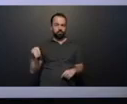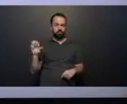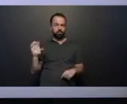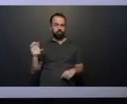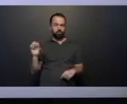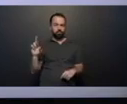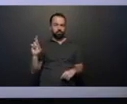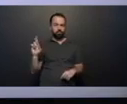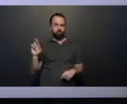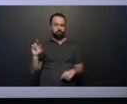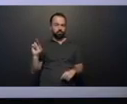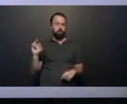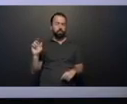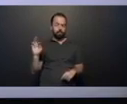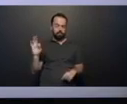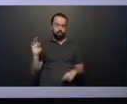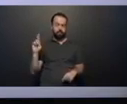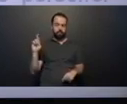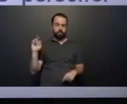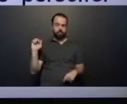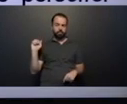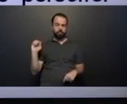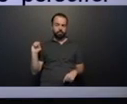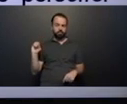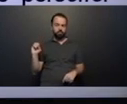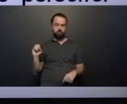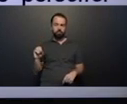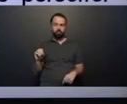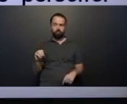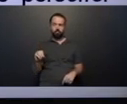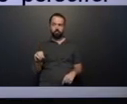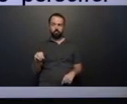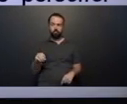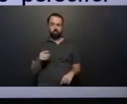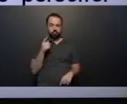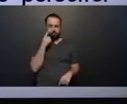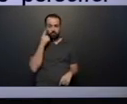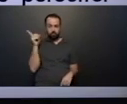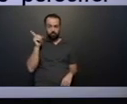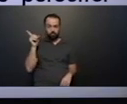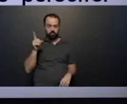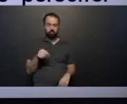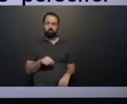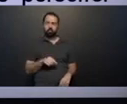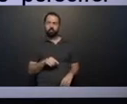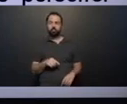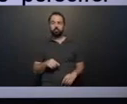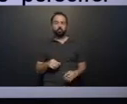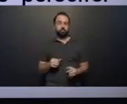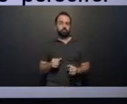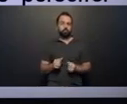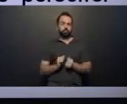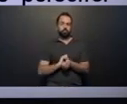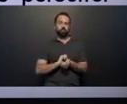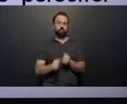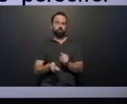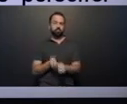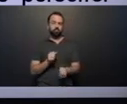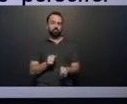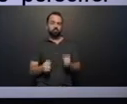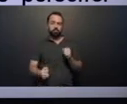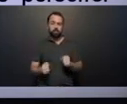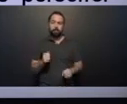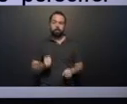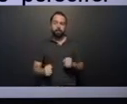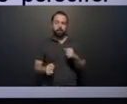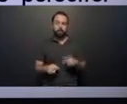Temos uma questão aí com o comprimento da circunferência. Observem, olha. Um atleta está treinando em uma pista